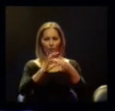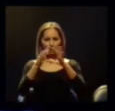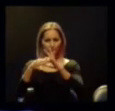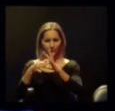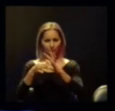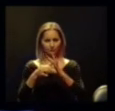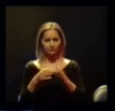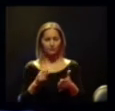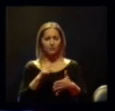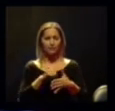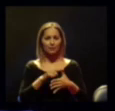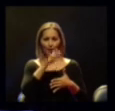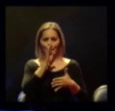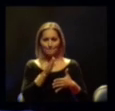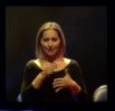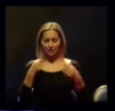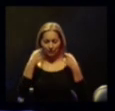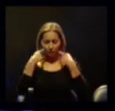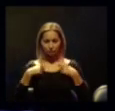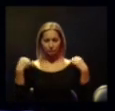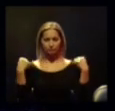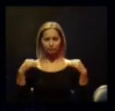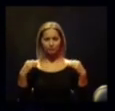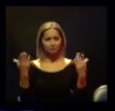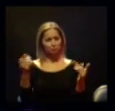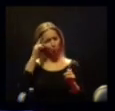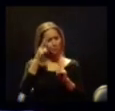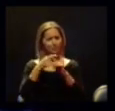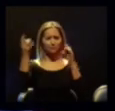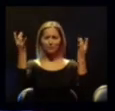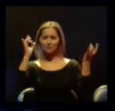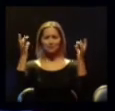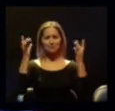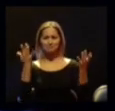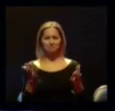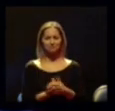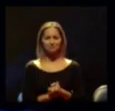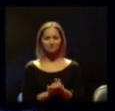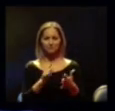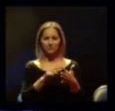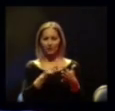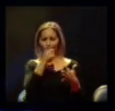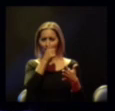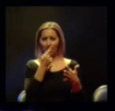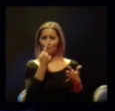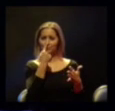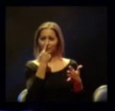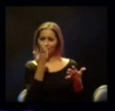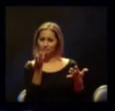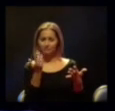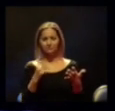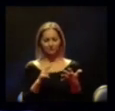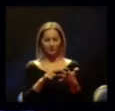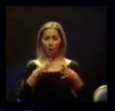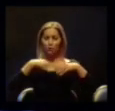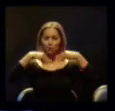Primeiro, a prática do exercício físico como divertimento, fazer a atividade que mais se gosta,